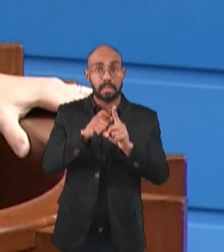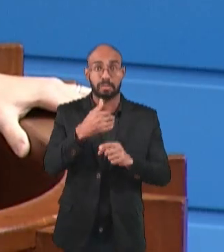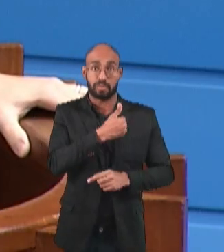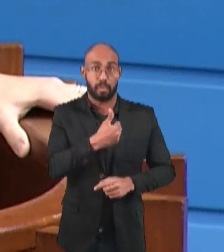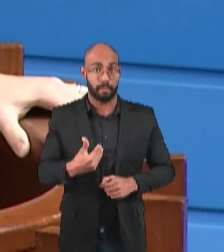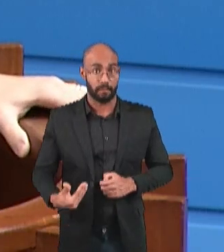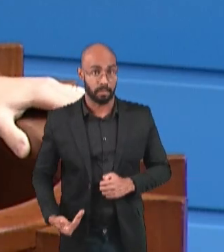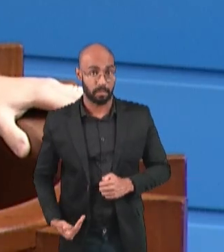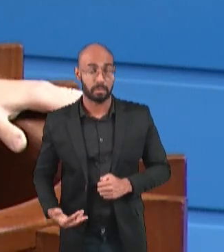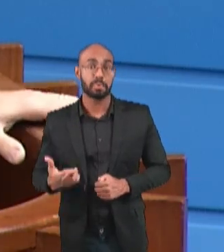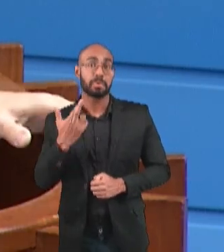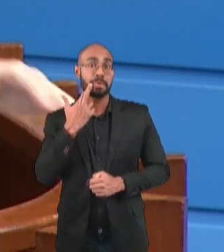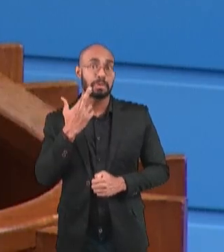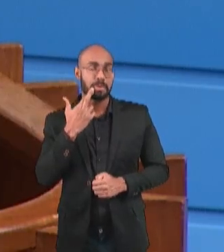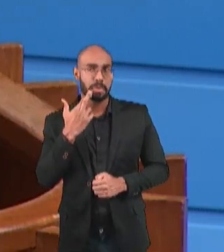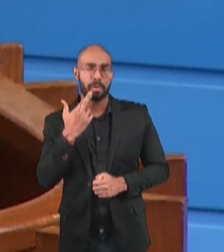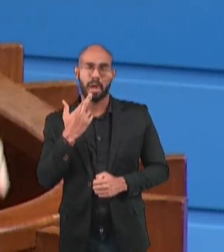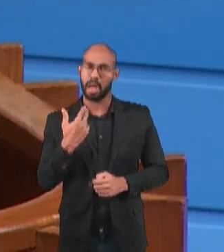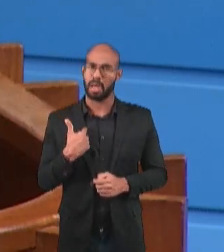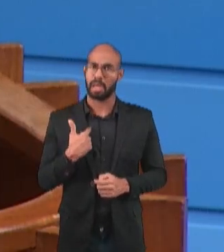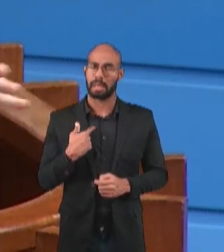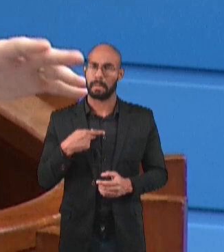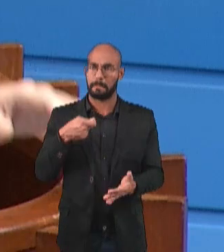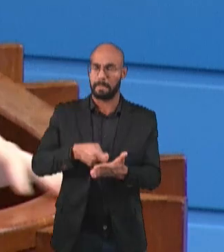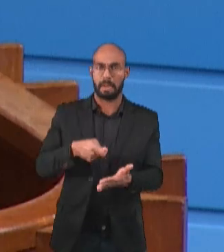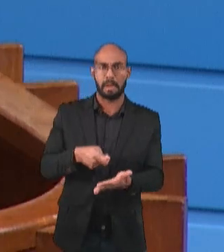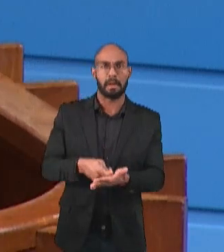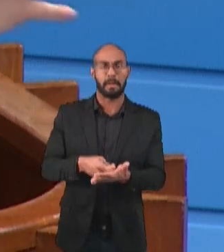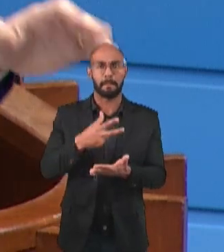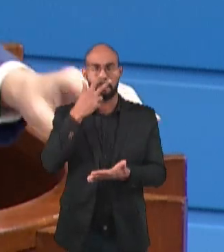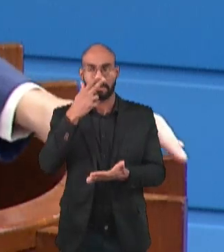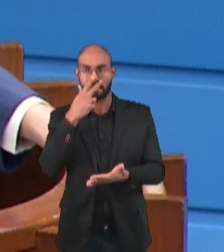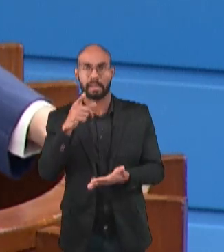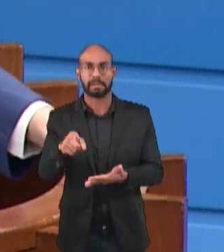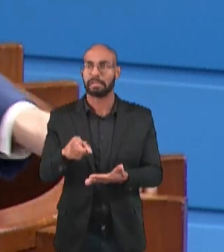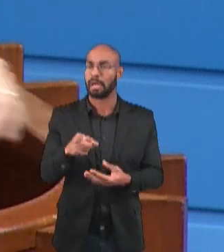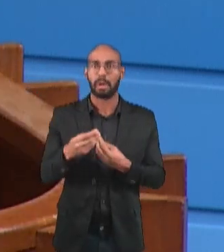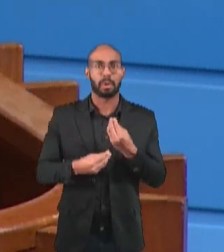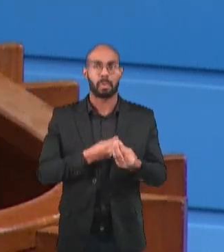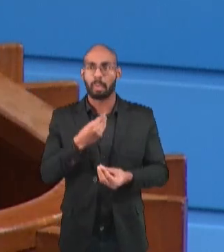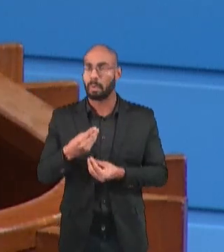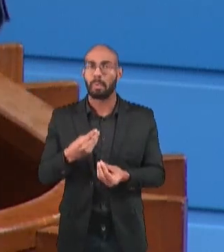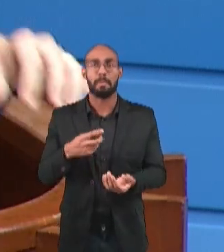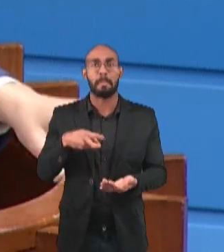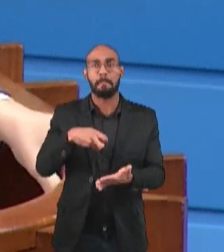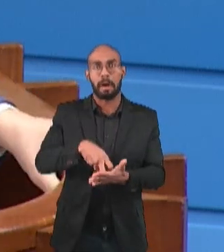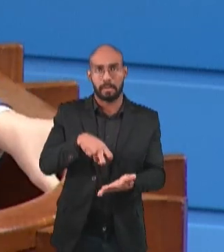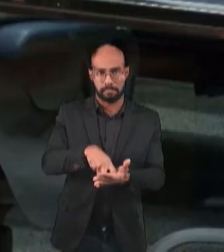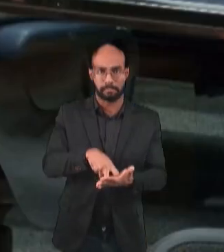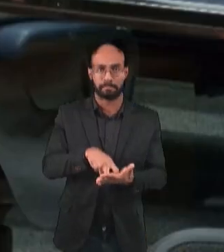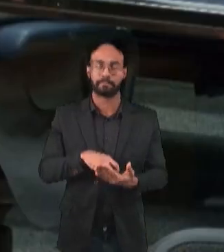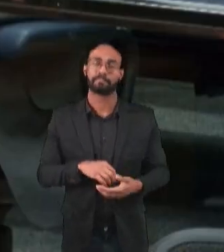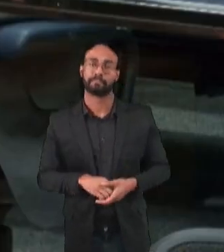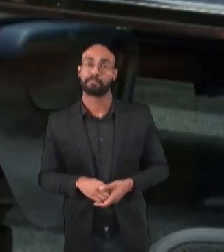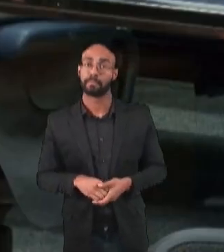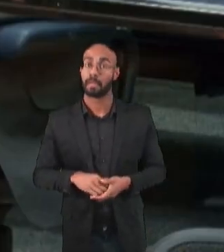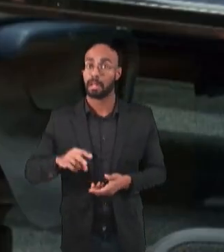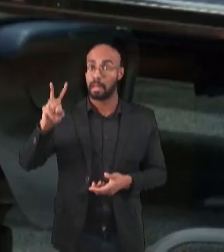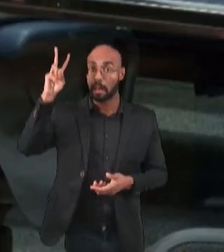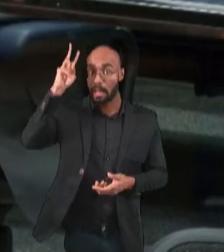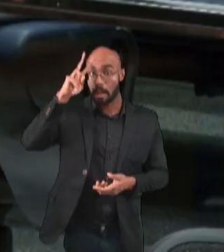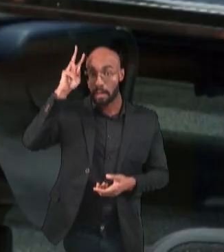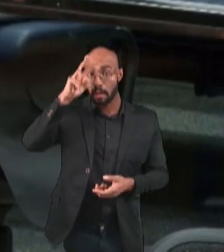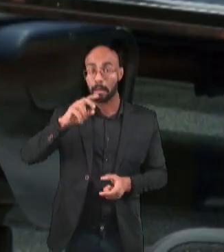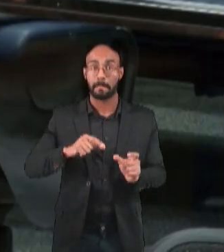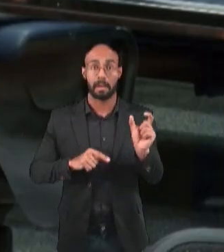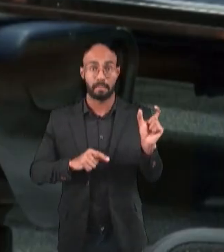Eduardo Riedel, que é considerado um bandido, um estelionatário fiscal. Quanto mais. Lembre-se que a